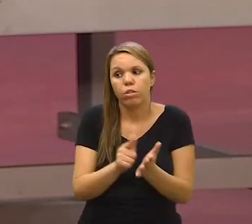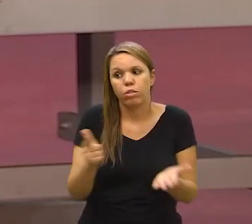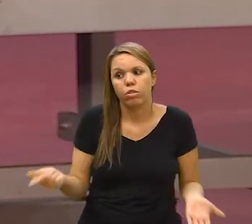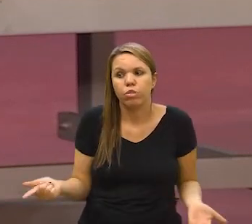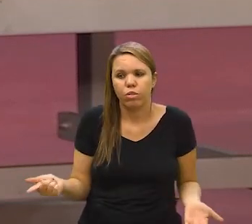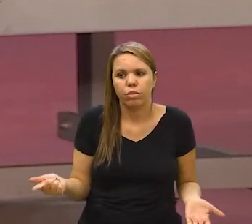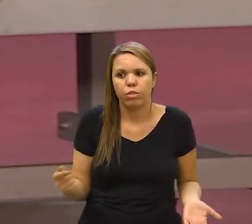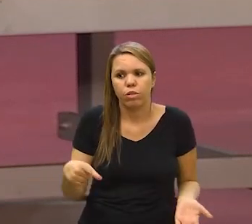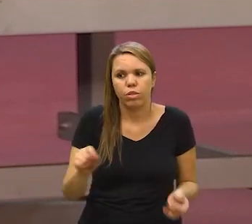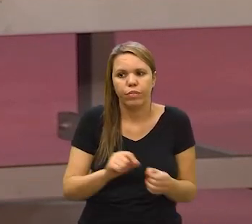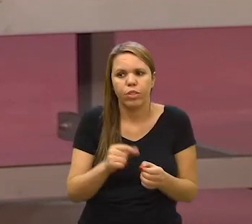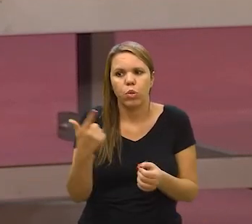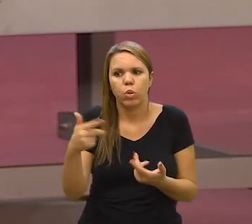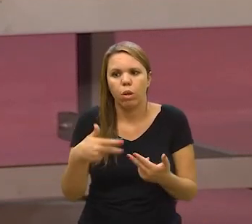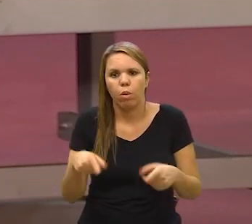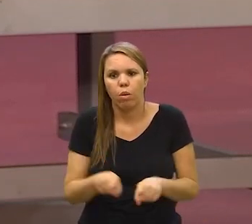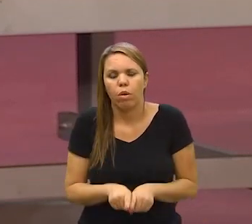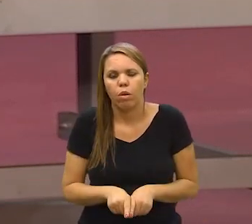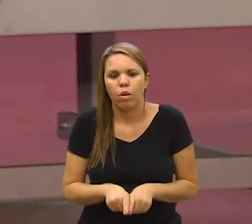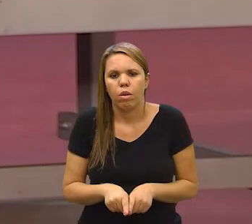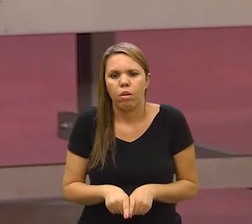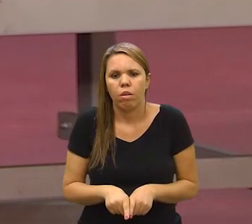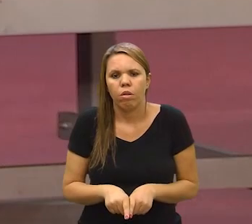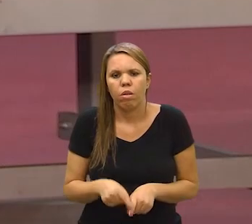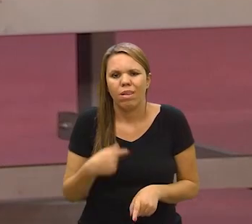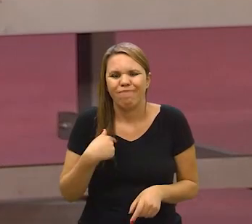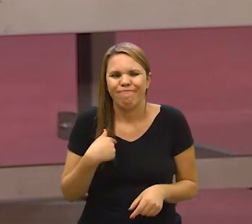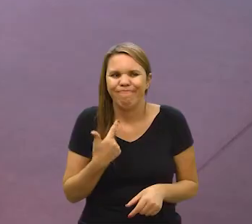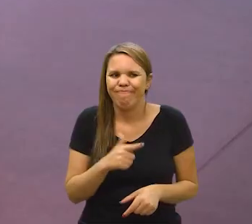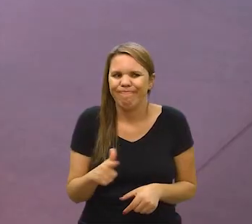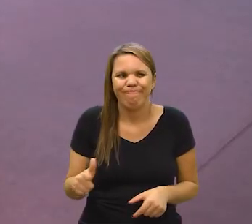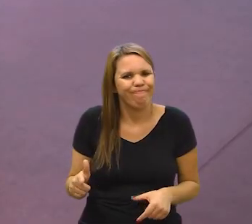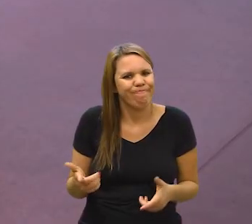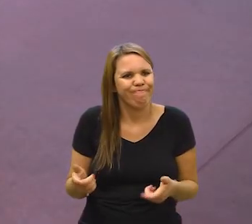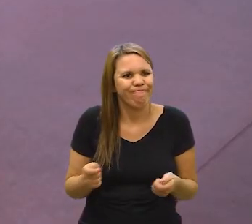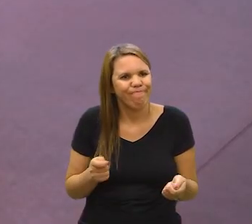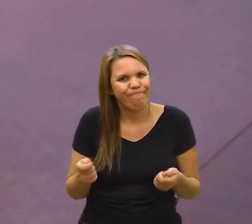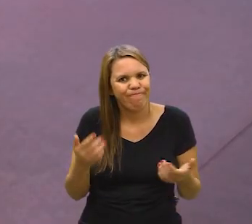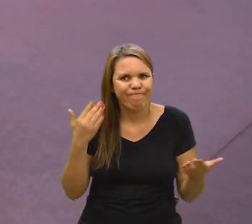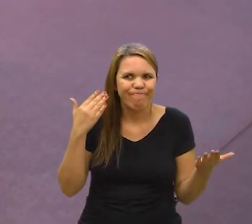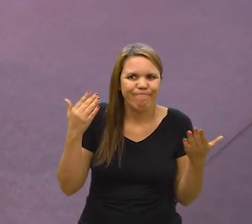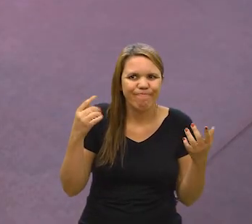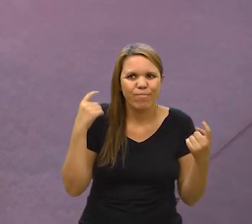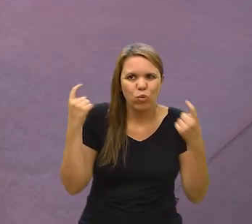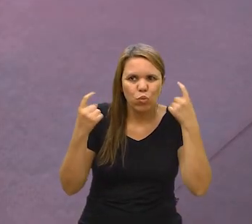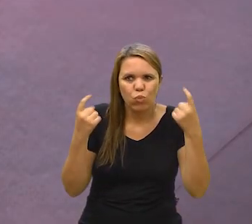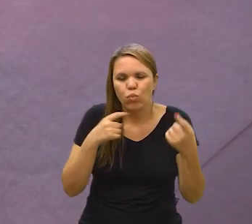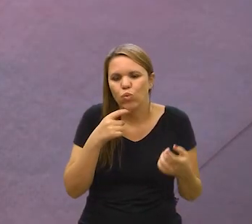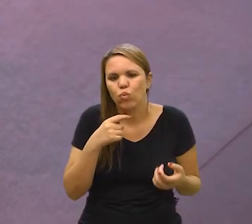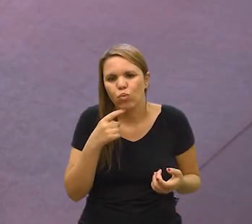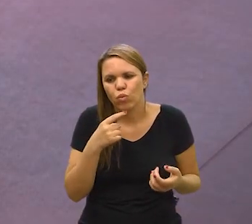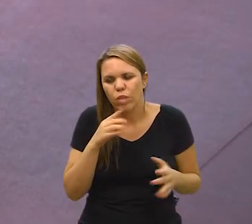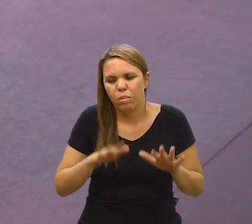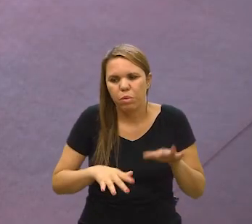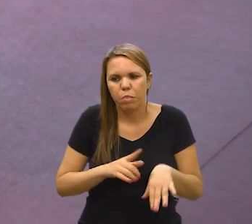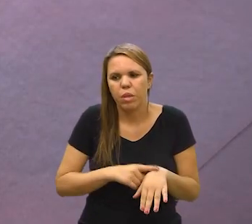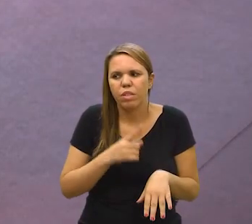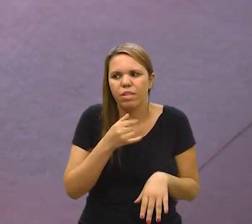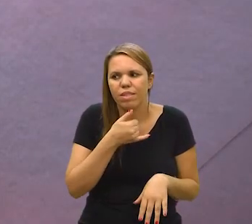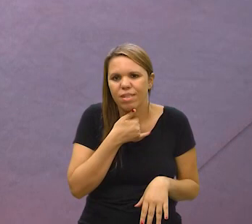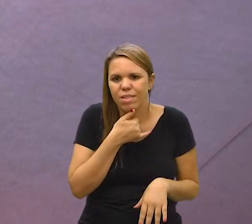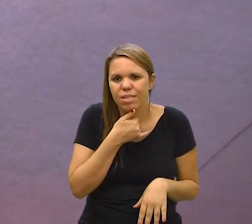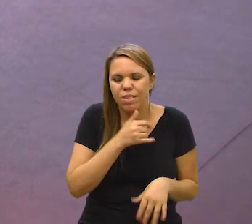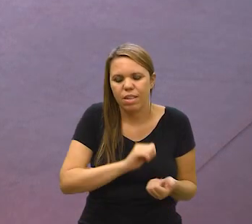será que é hora de eu ir para fazer outra coisa? E eu fiquei muito, muito inseguro. Tive momentos até de muita tristeza, porque